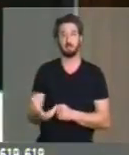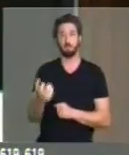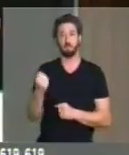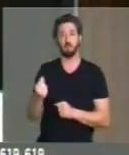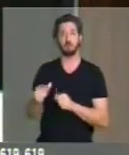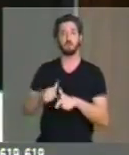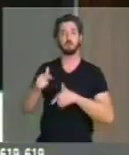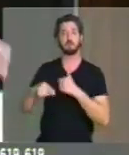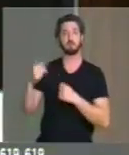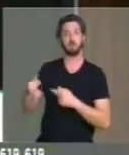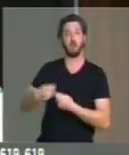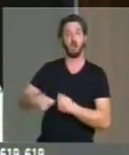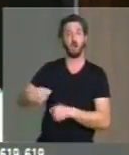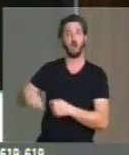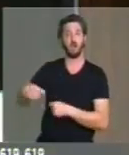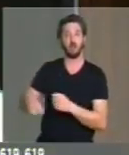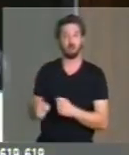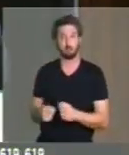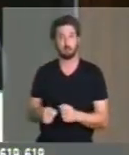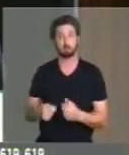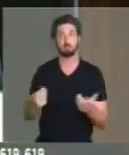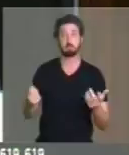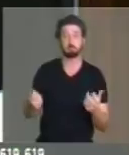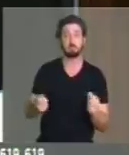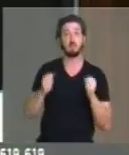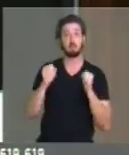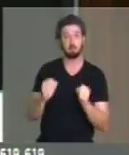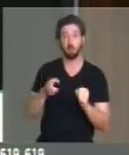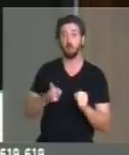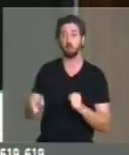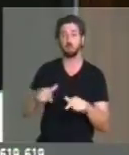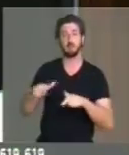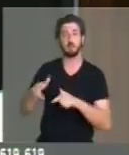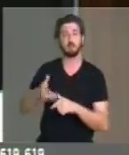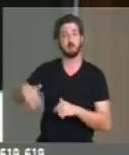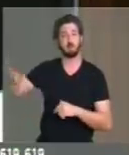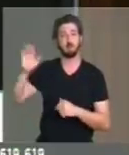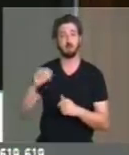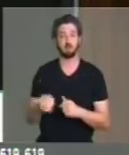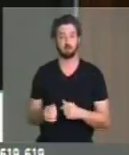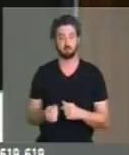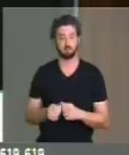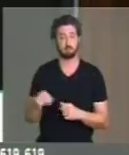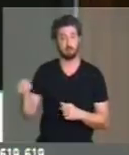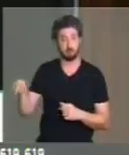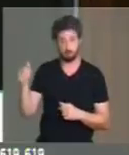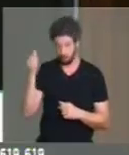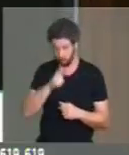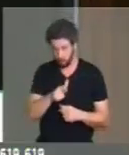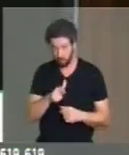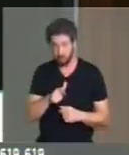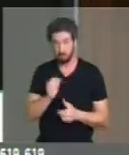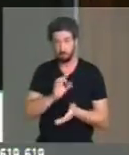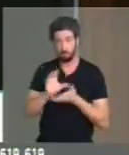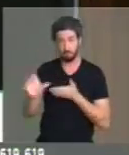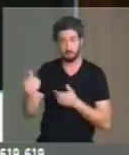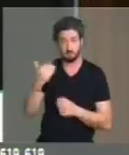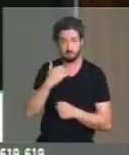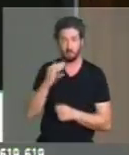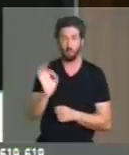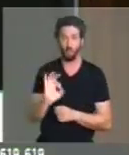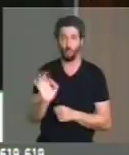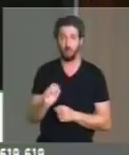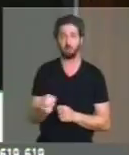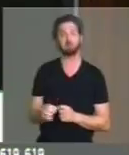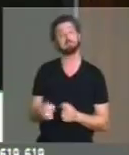suas atividades de corrupção e que possam continuar trabalhando. E isso elas não conseguem ter financiamento bancário